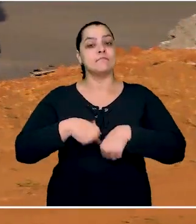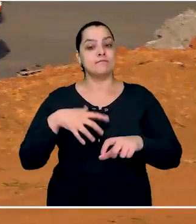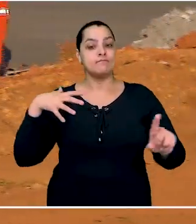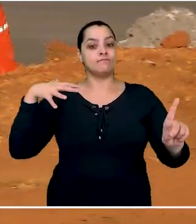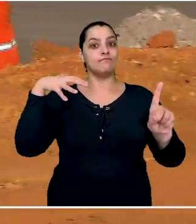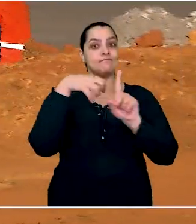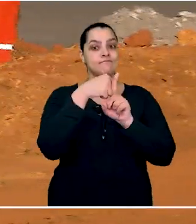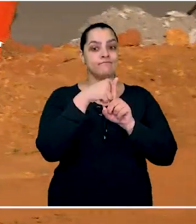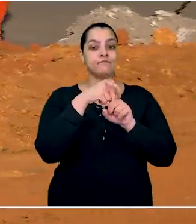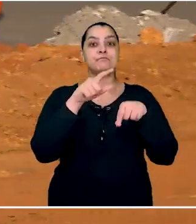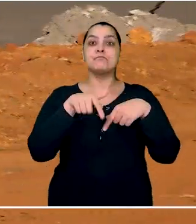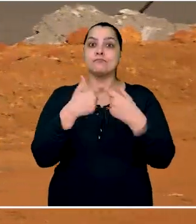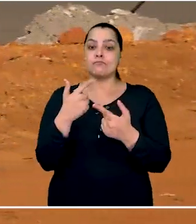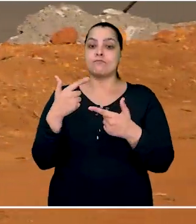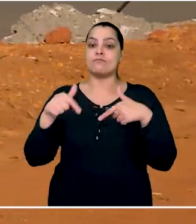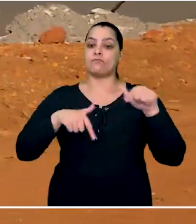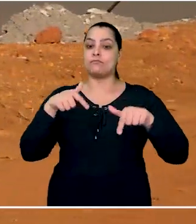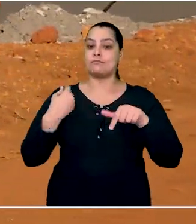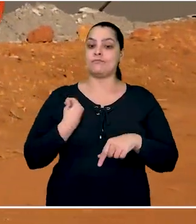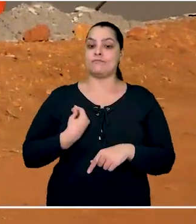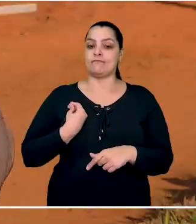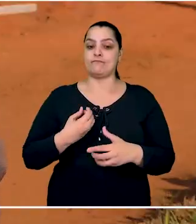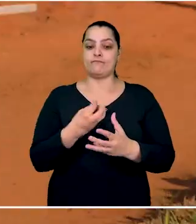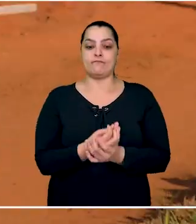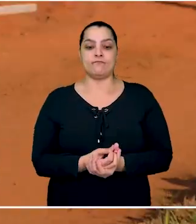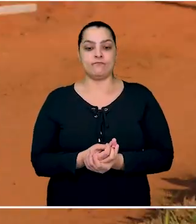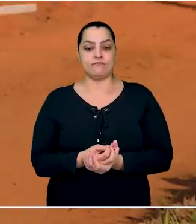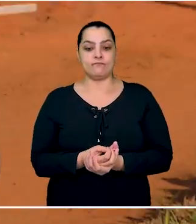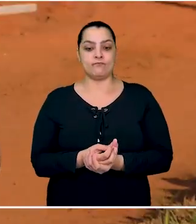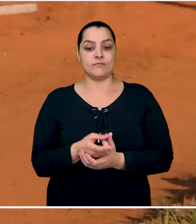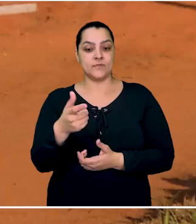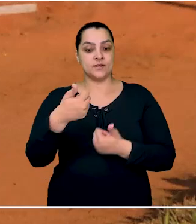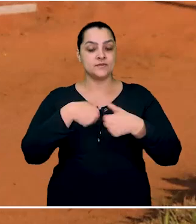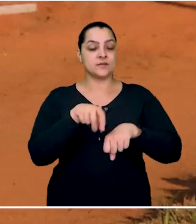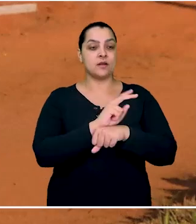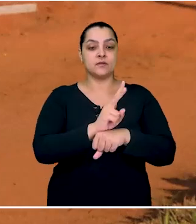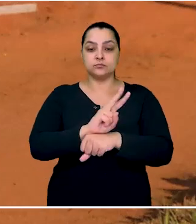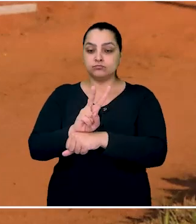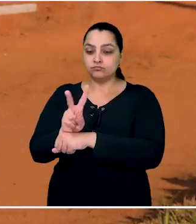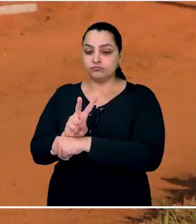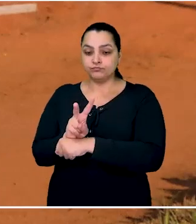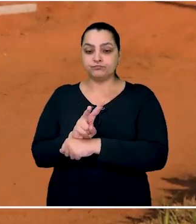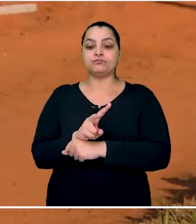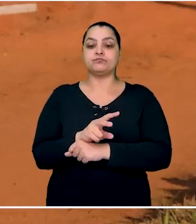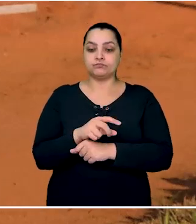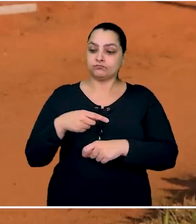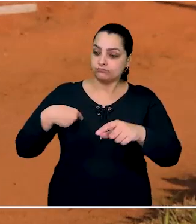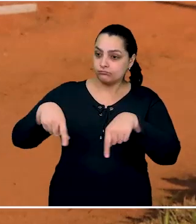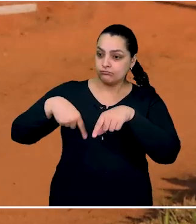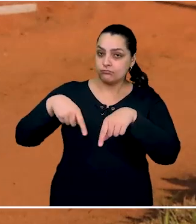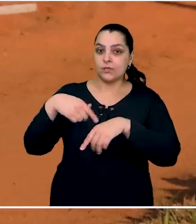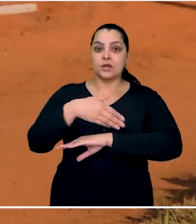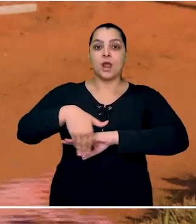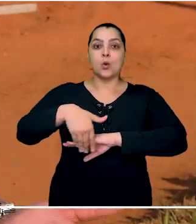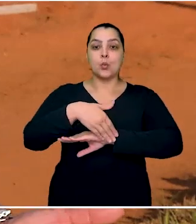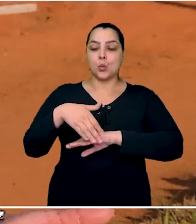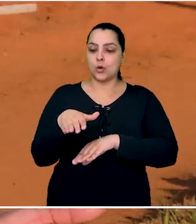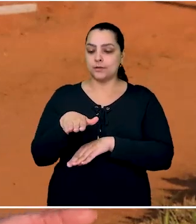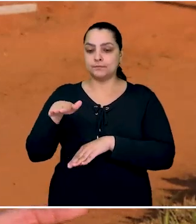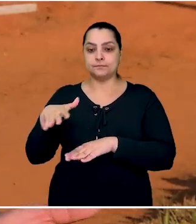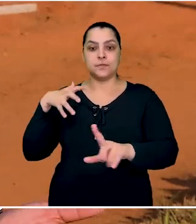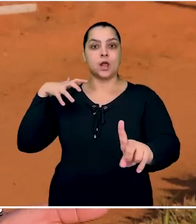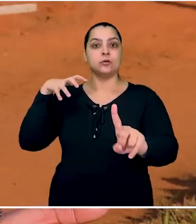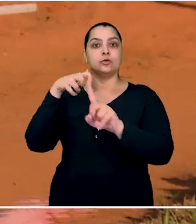ter sofrido um acidente durante o serviço. O encarregado supervisionava reparos na calçada de uma rua quando